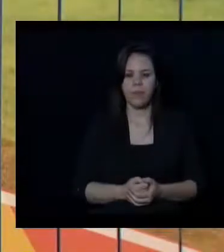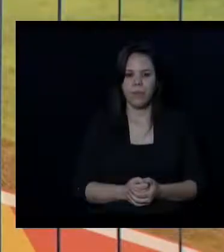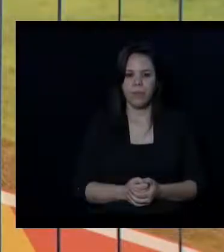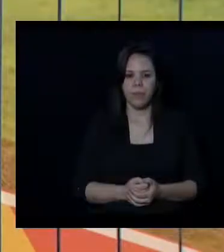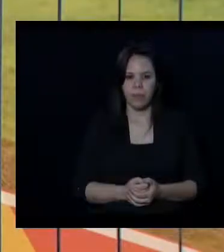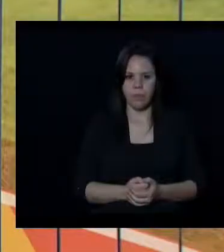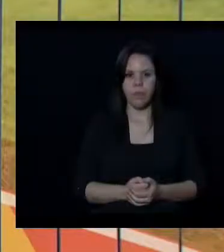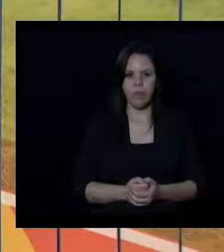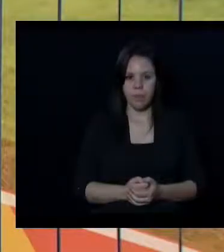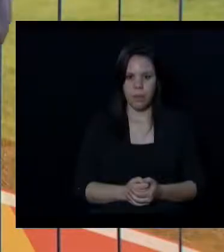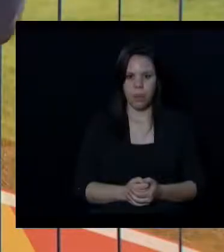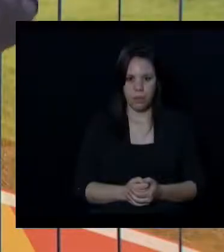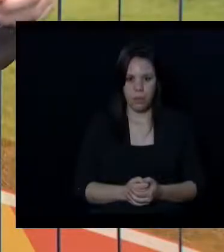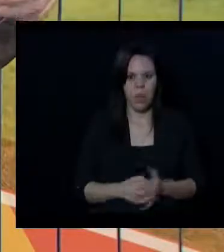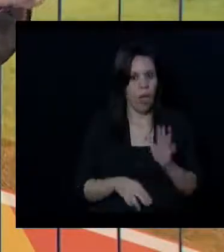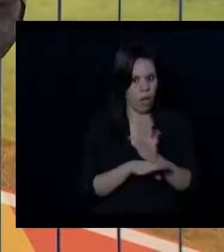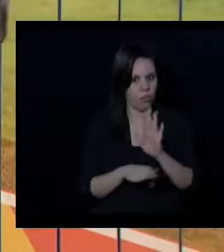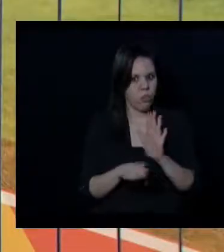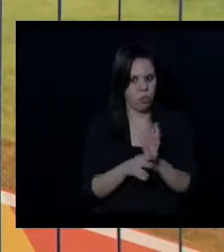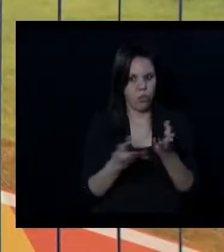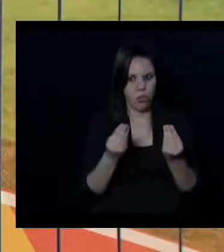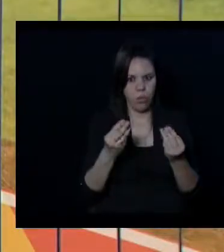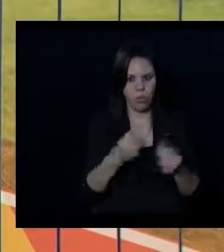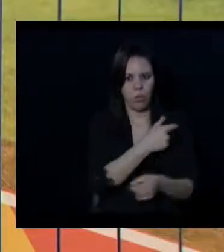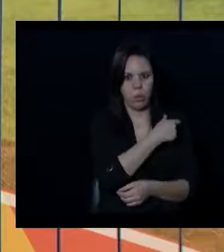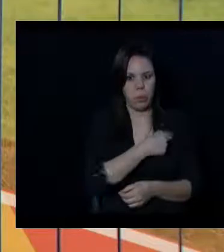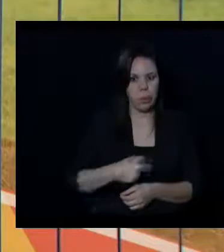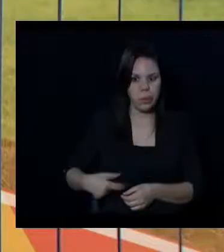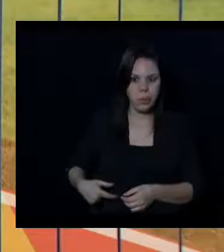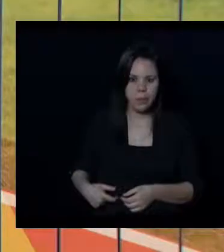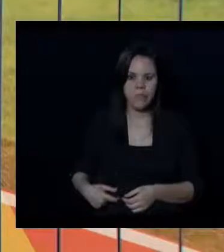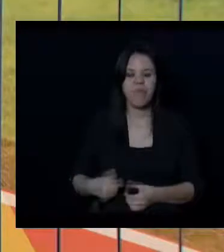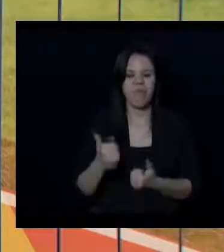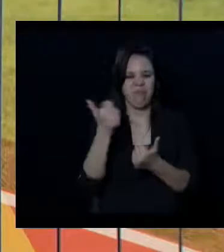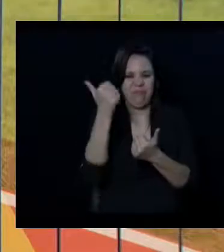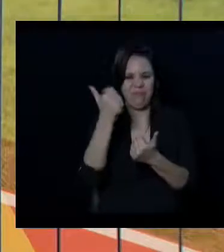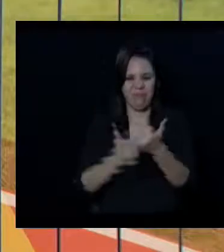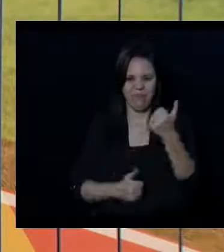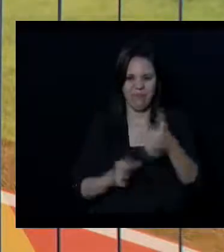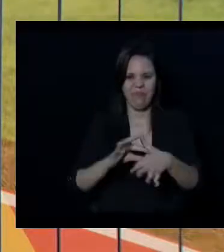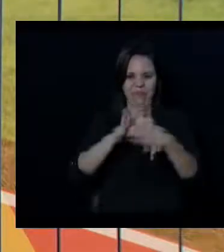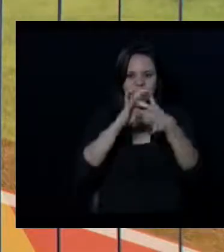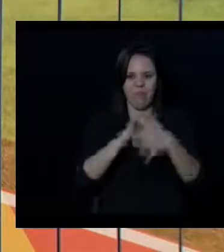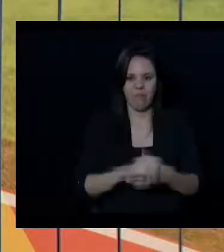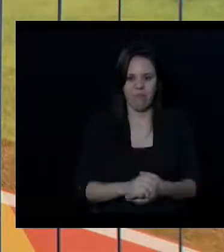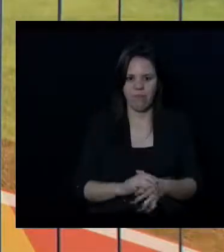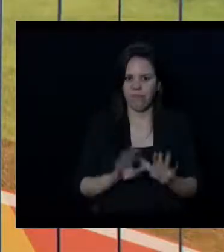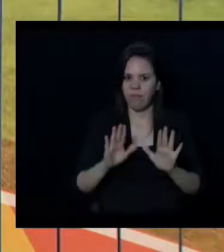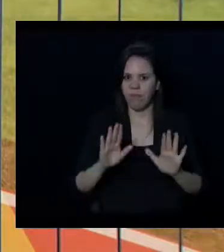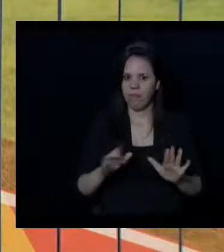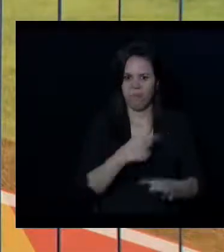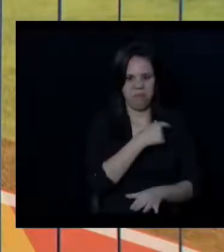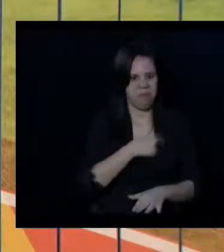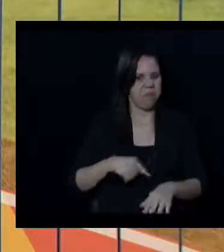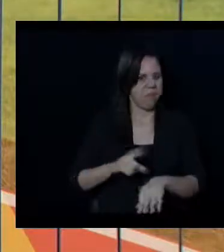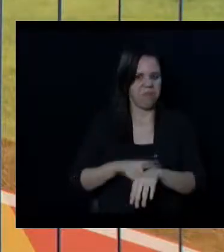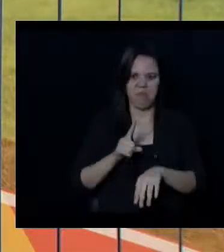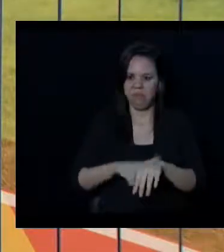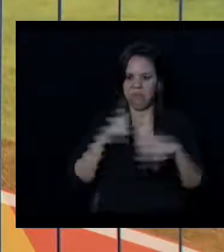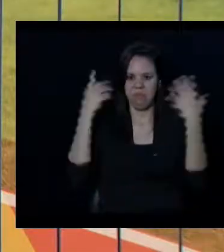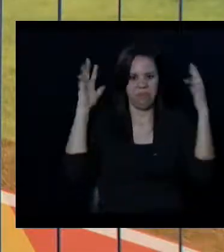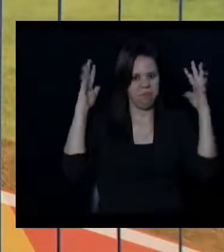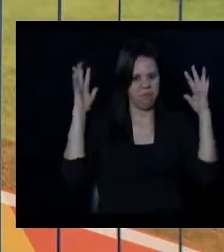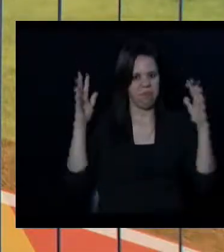E a rodada ajudou muito a Ponte, que terminou na vice-liderança. Só que a Macaca não tem tempo para